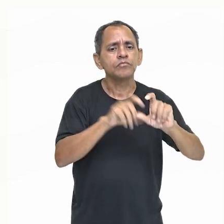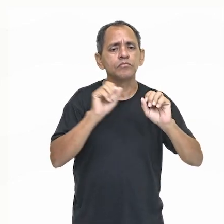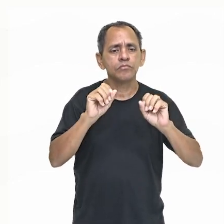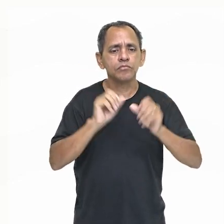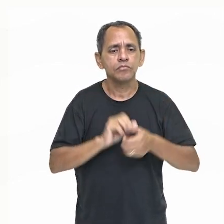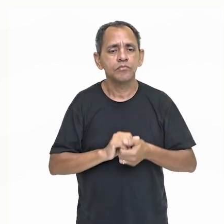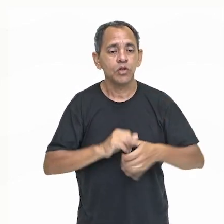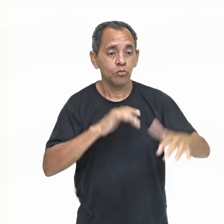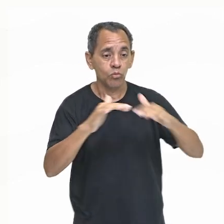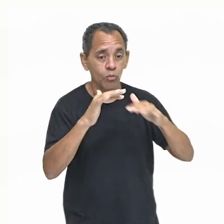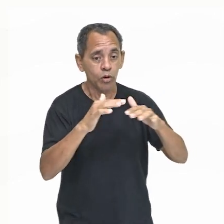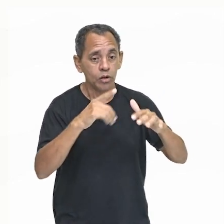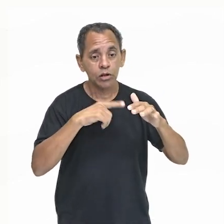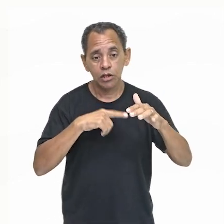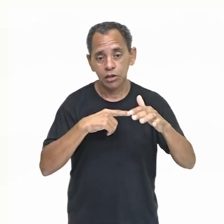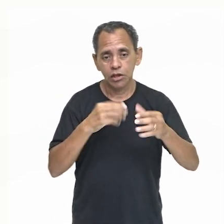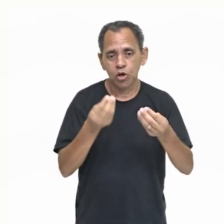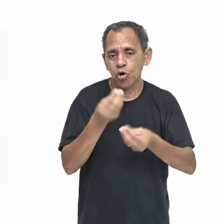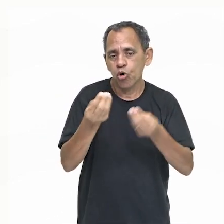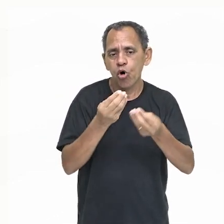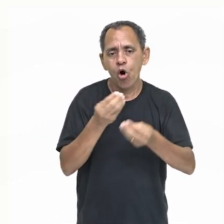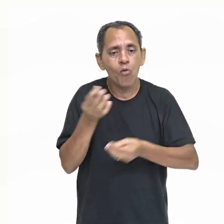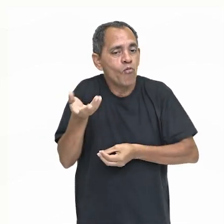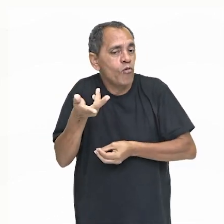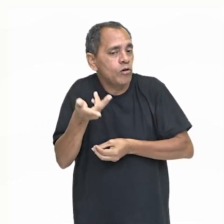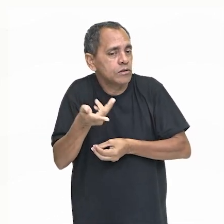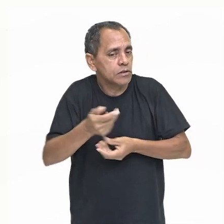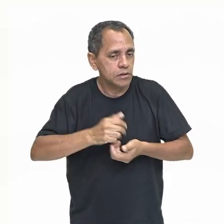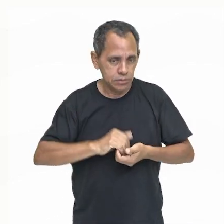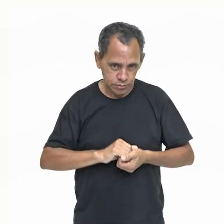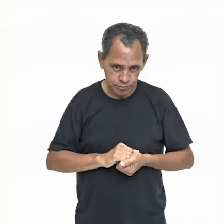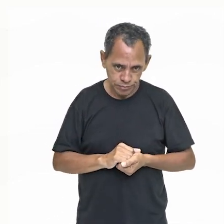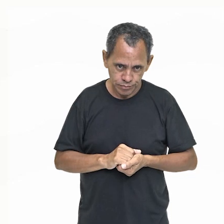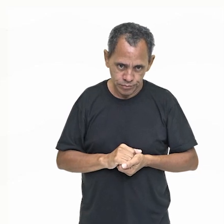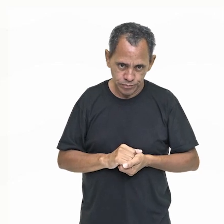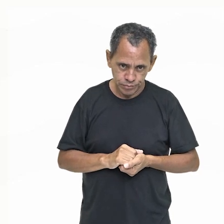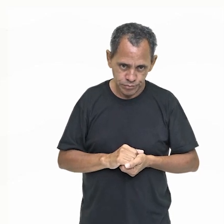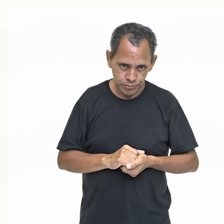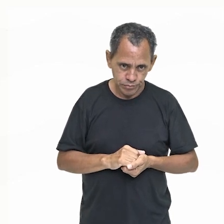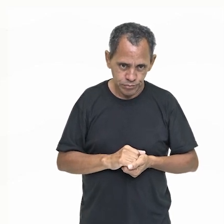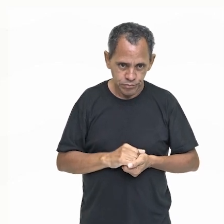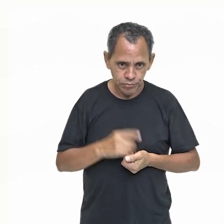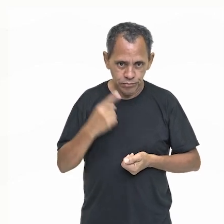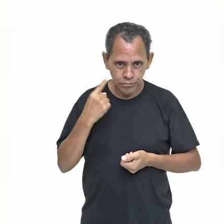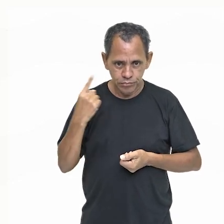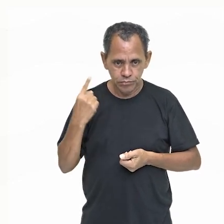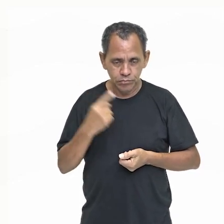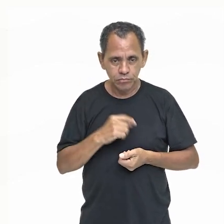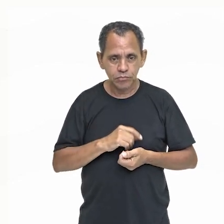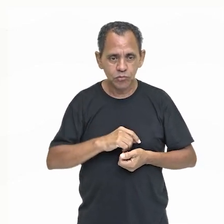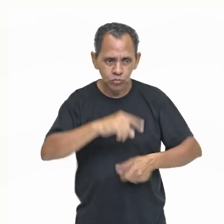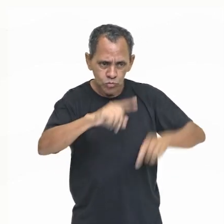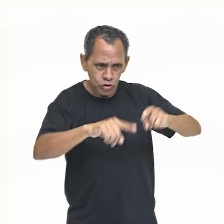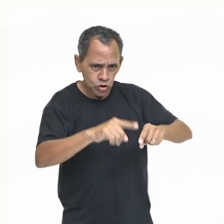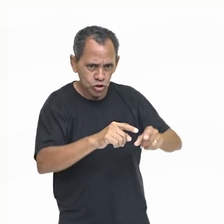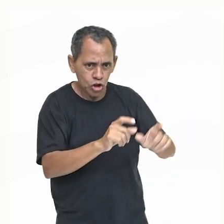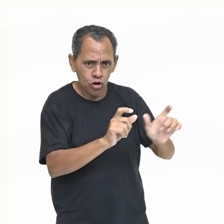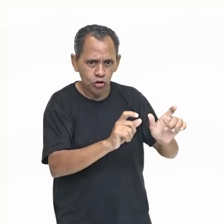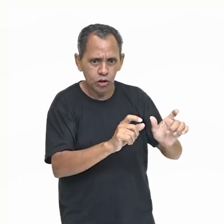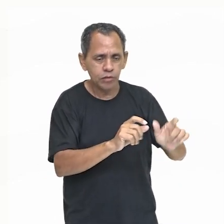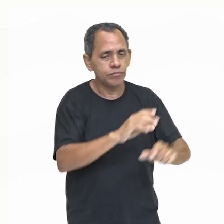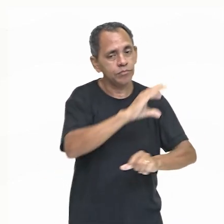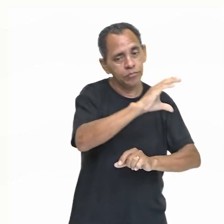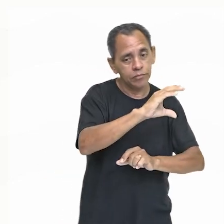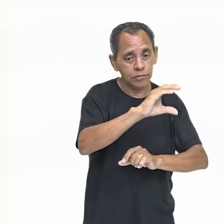movimento que ele possui depende da sua velocidade Olha só um corpo só vai ter energia cinética se ele